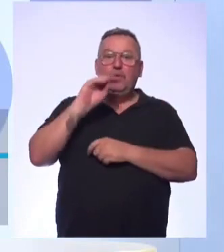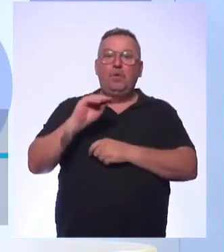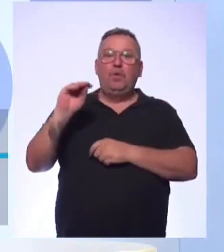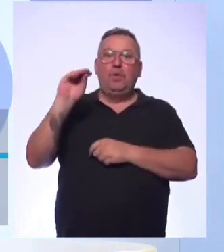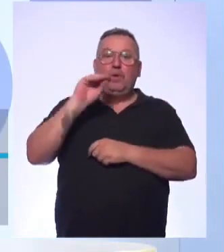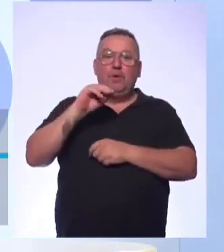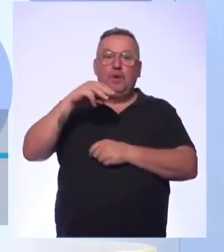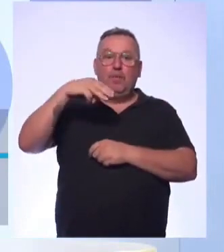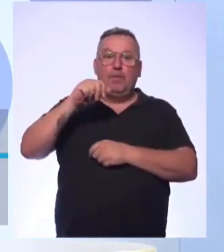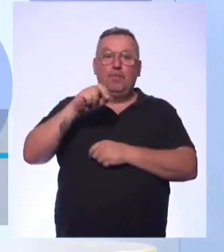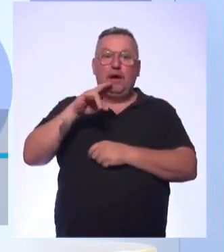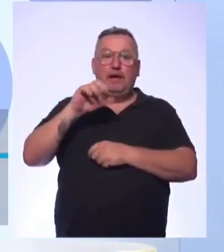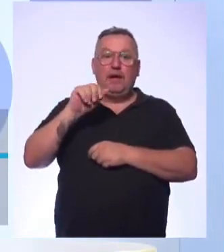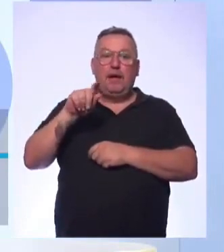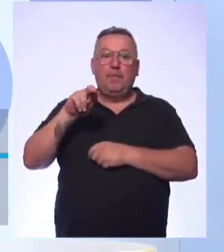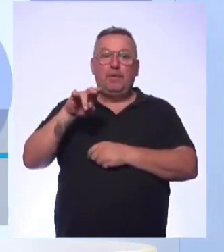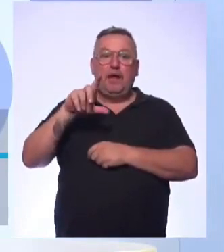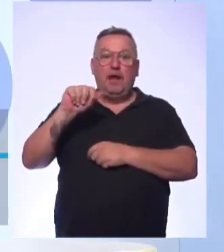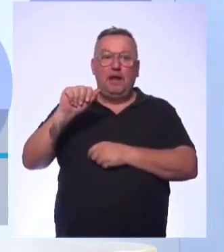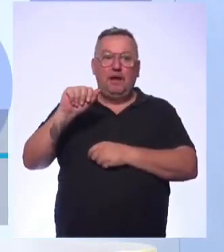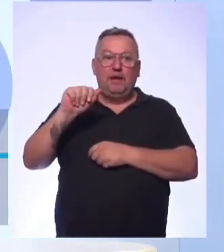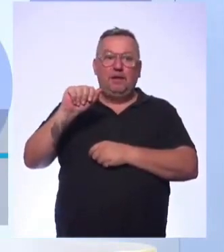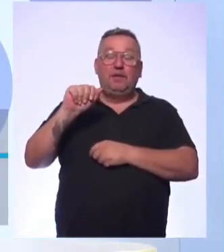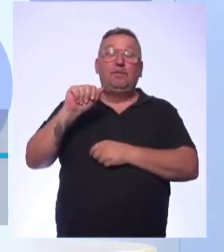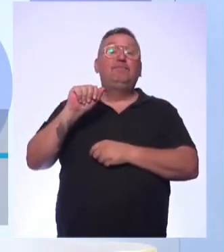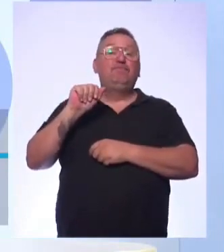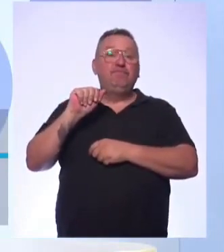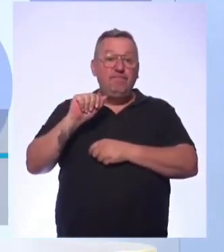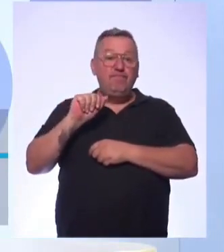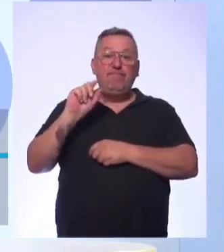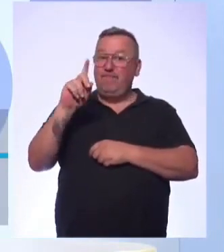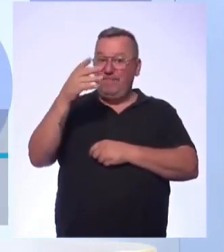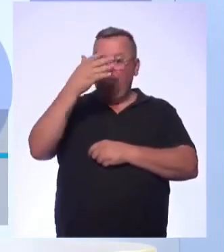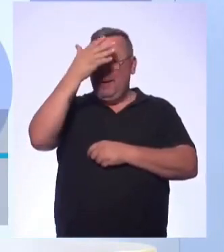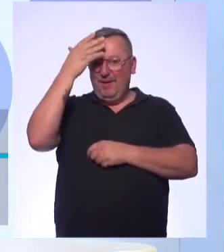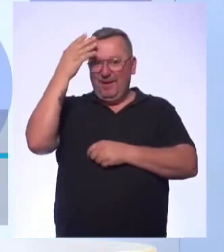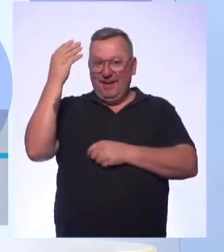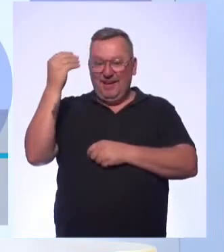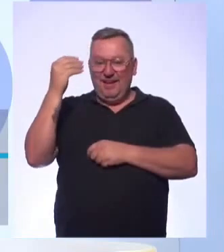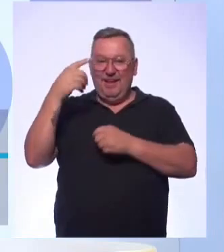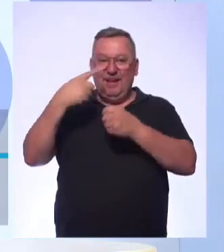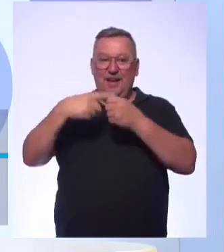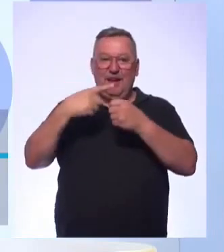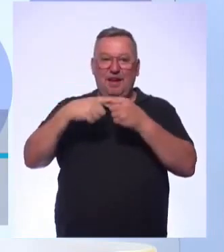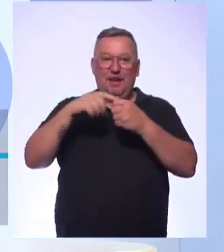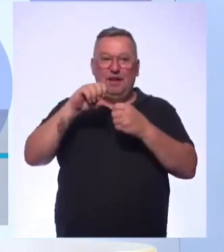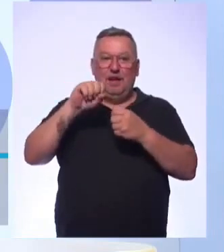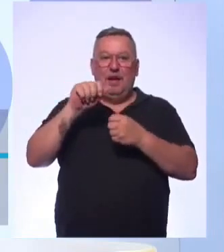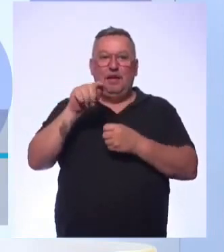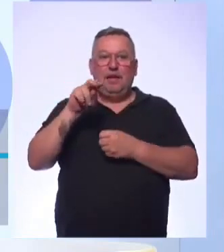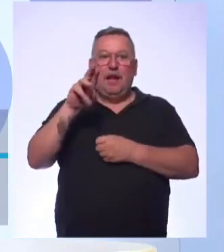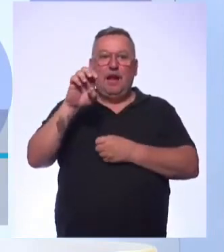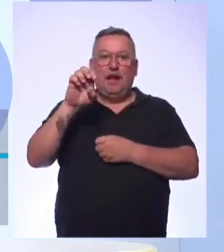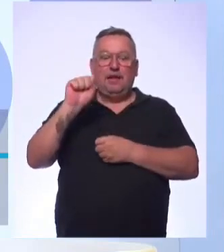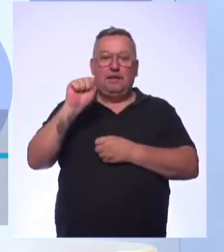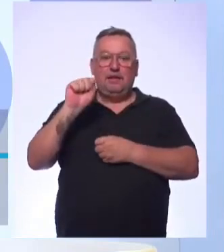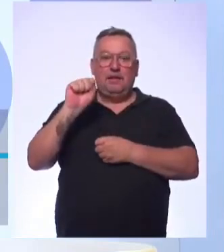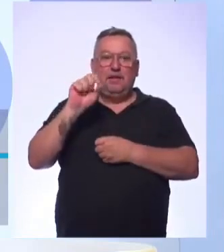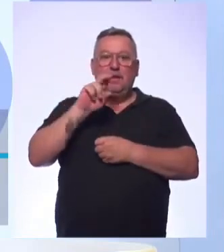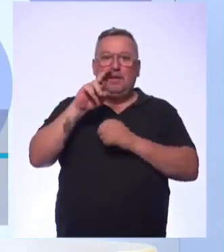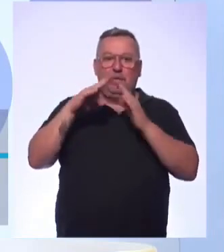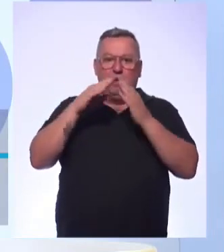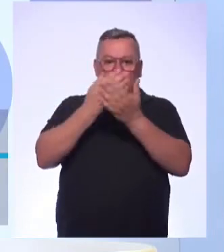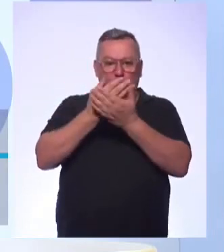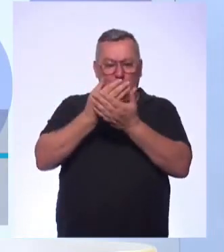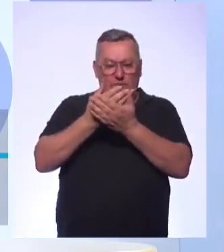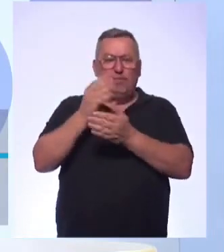beijo para Maria Gabriela. Maria Gabriela, olha, não esqueci. Ela é da cidade de Sagres. Esqueci o nome da escola, mas não esqueci o nome da